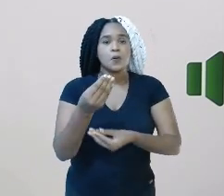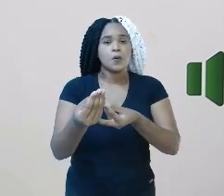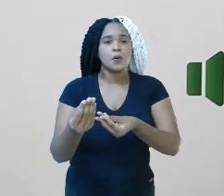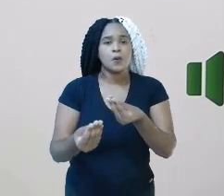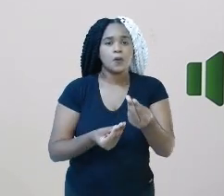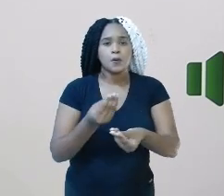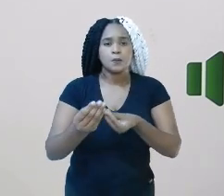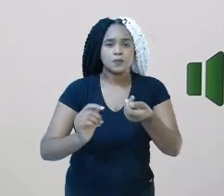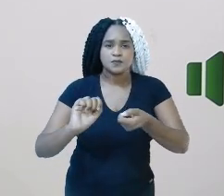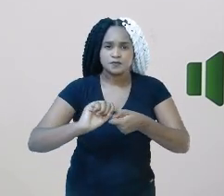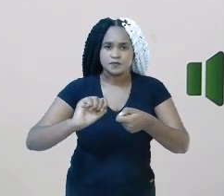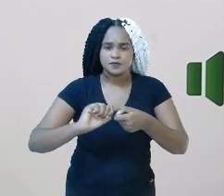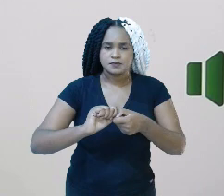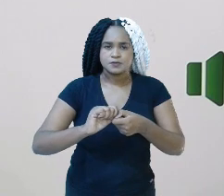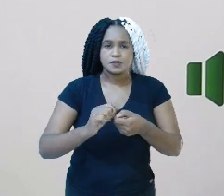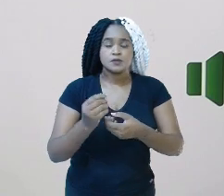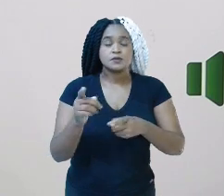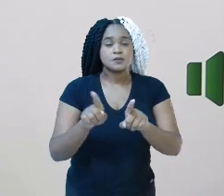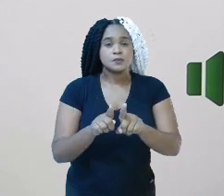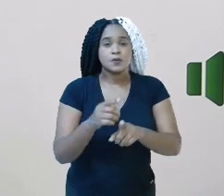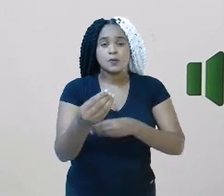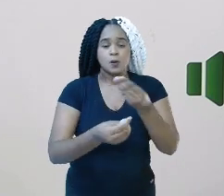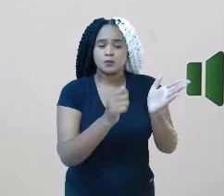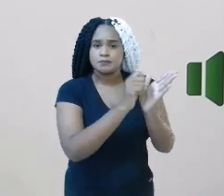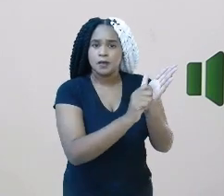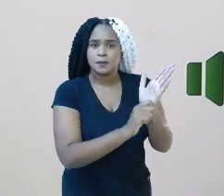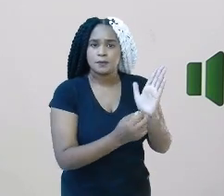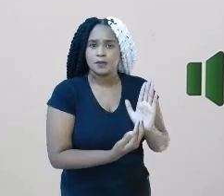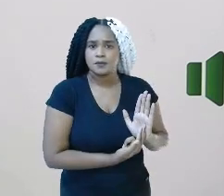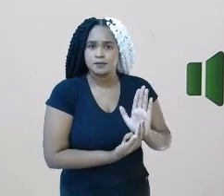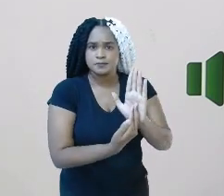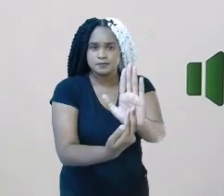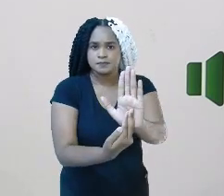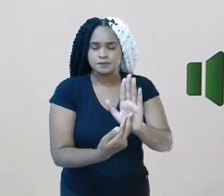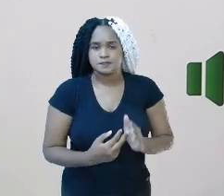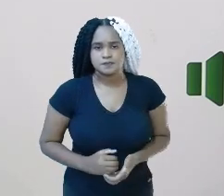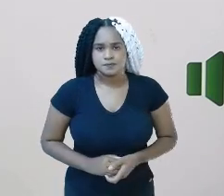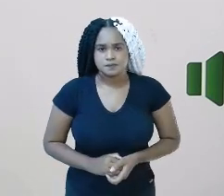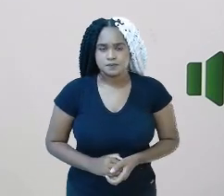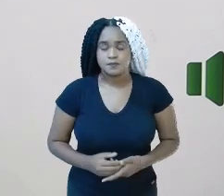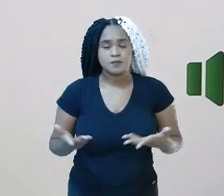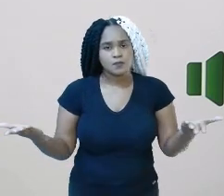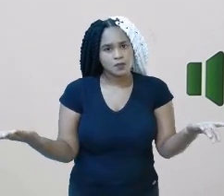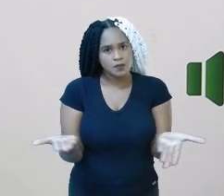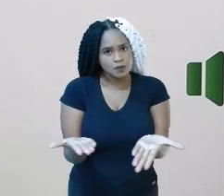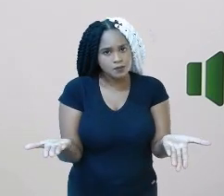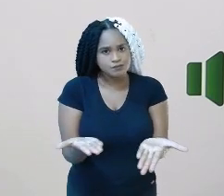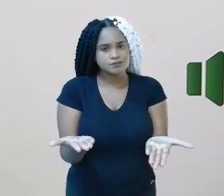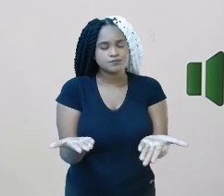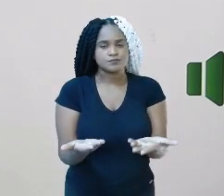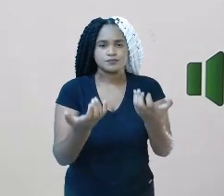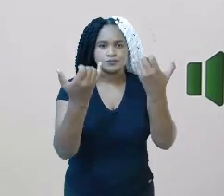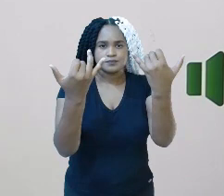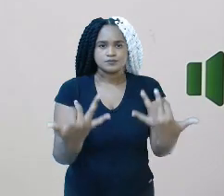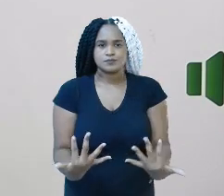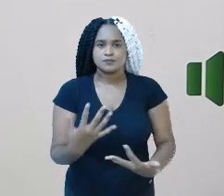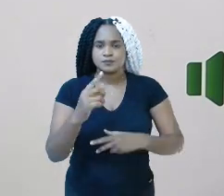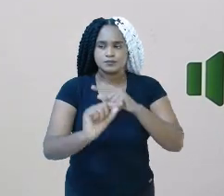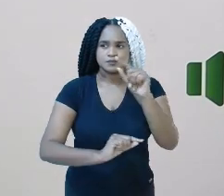e como a gente vai representar. Isso mesmo. Hoje a gente vai trabalhar sobre